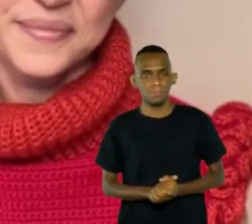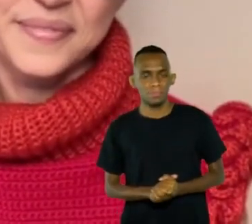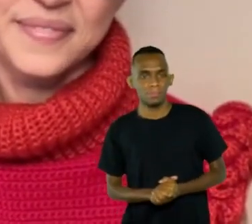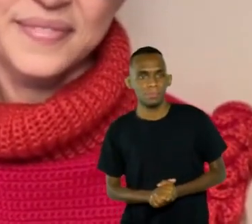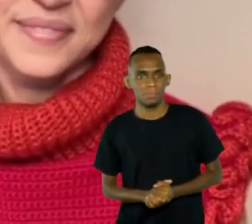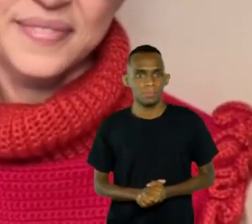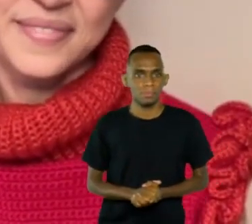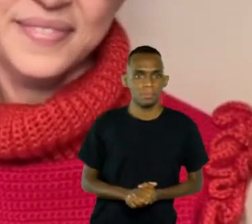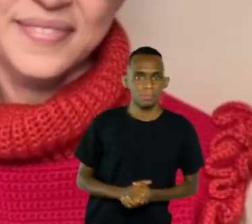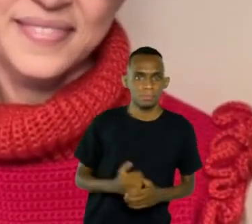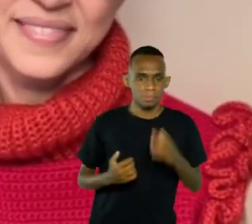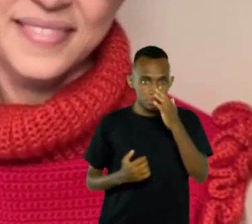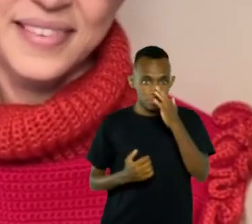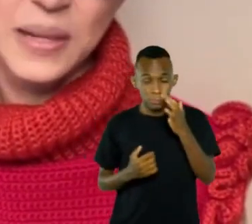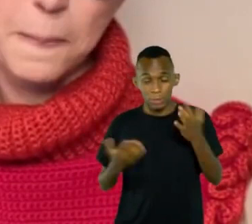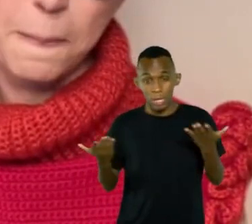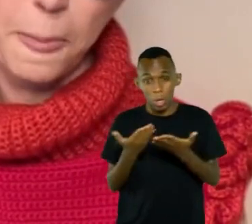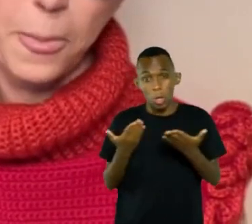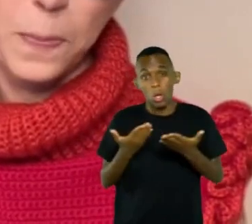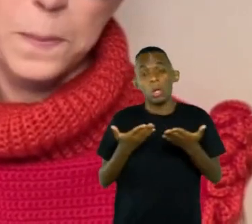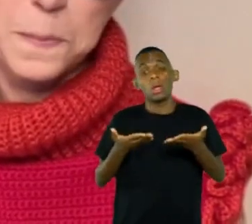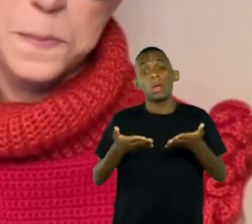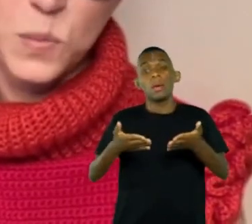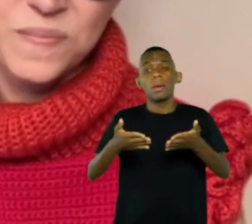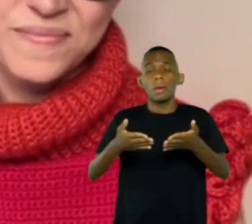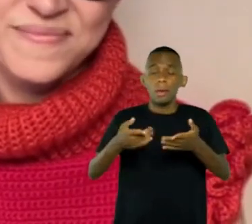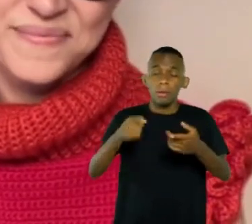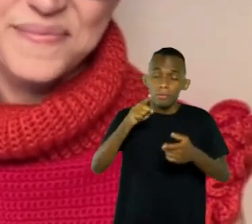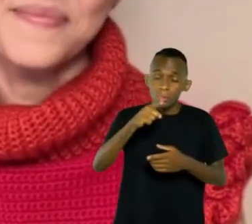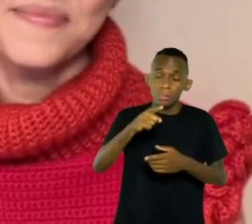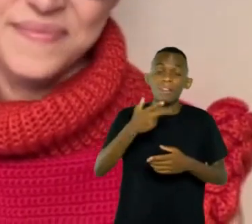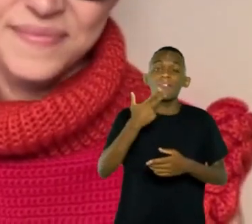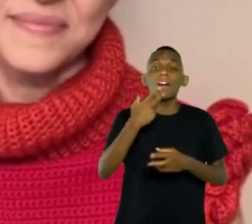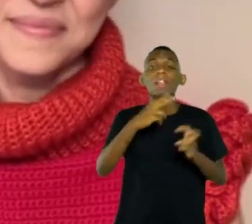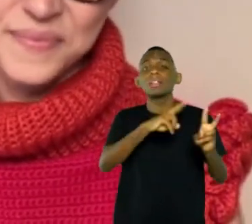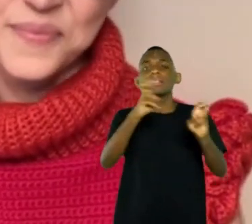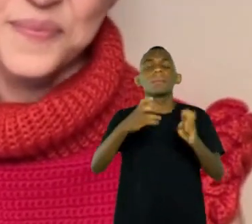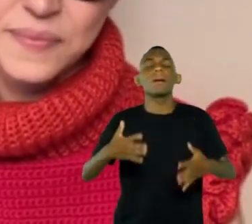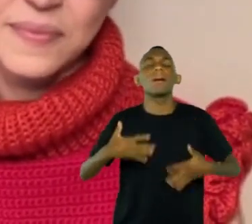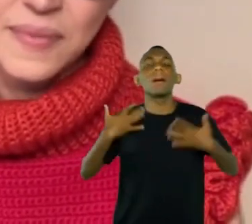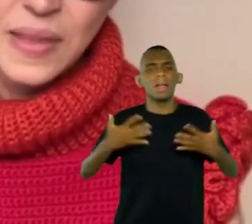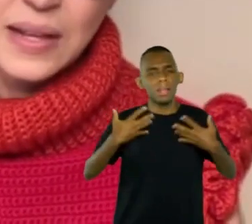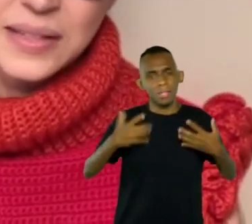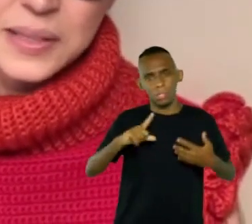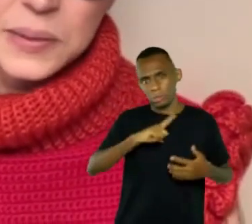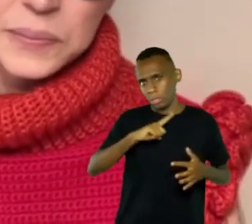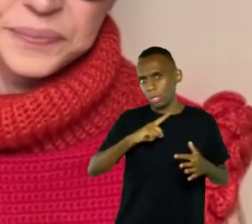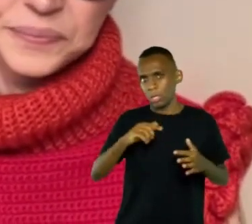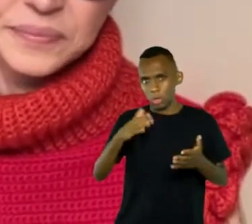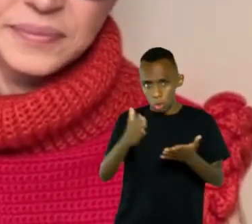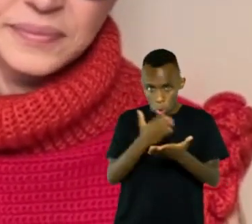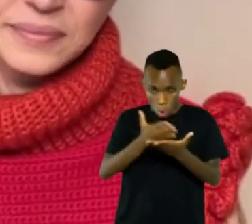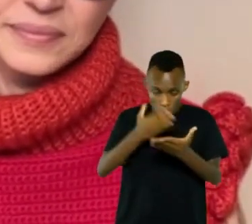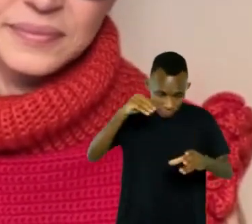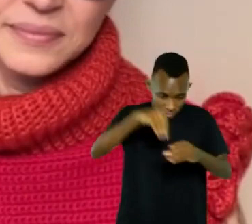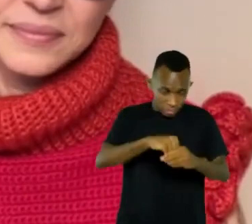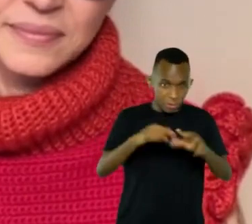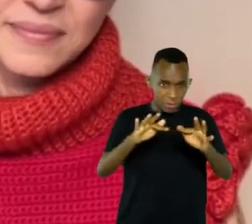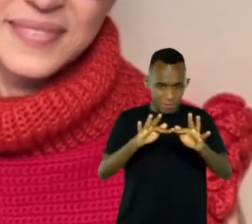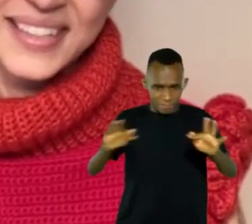E agora eu quero te pedir para falar sobre a alegria. Lá no livro você tem uma frase